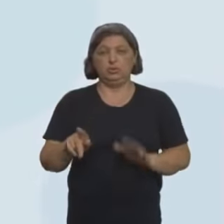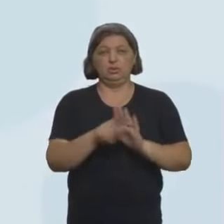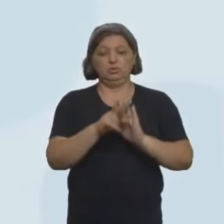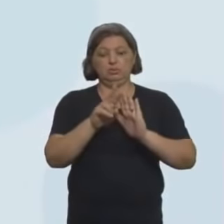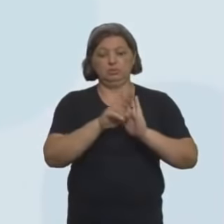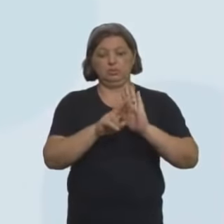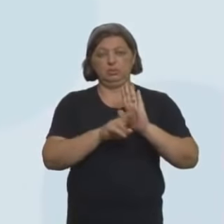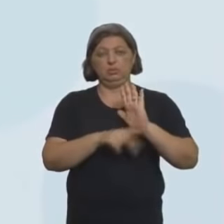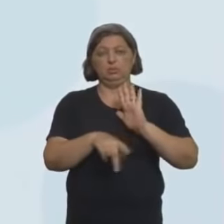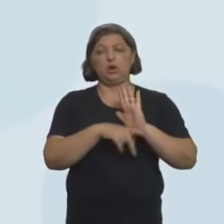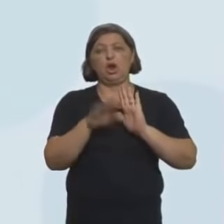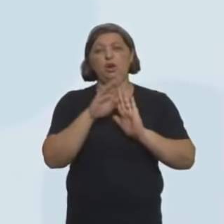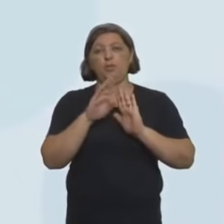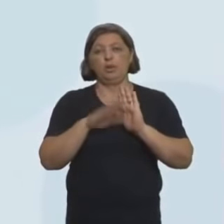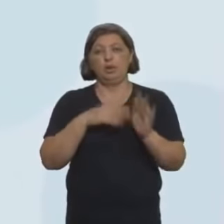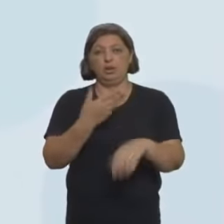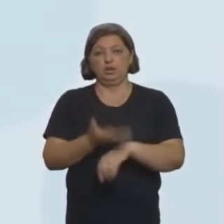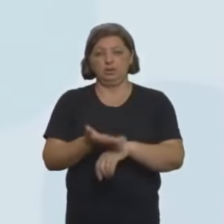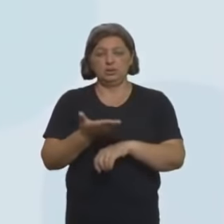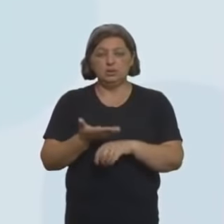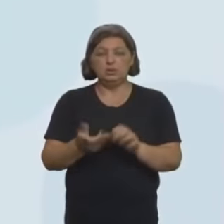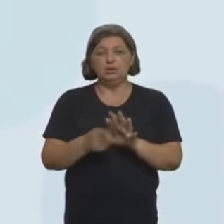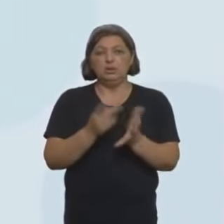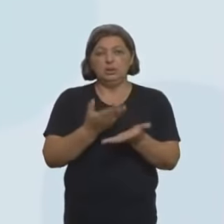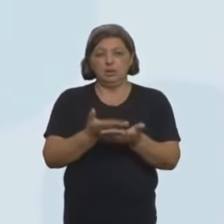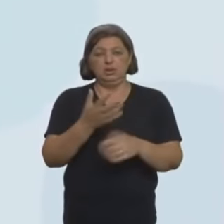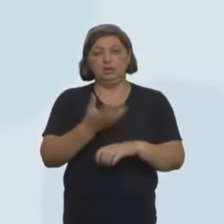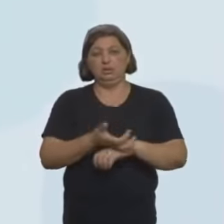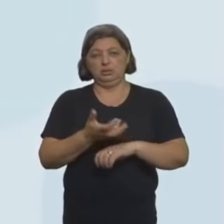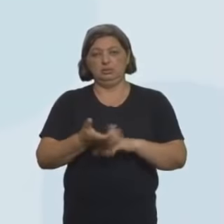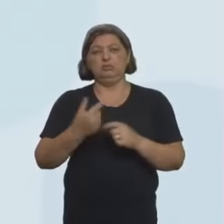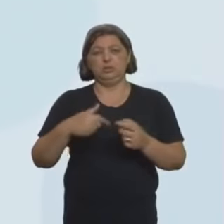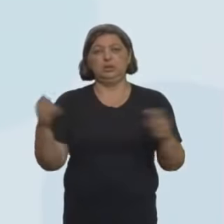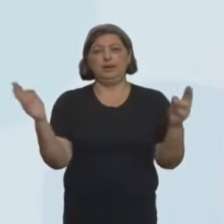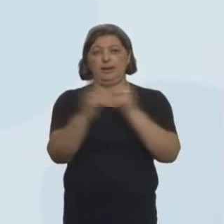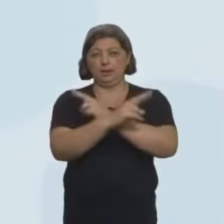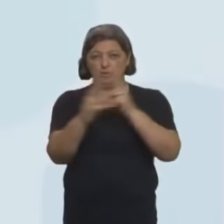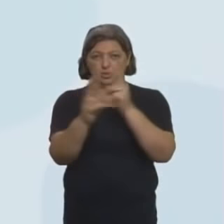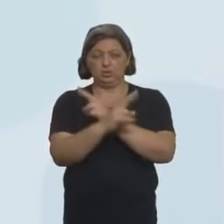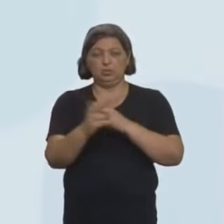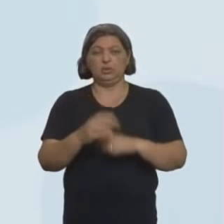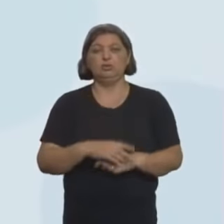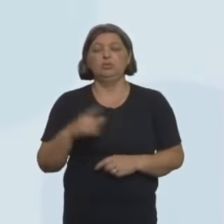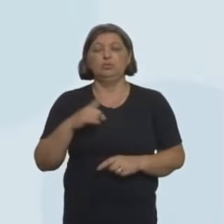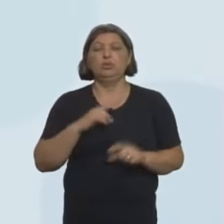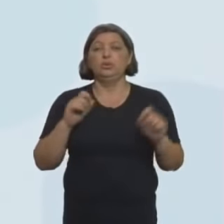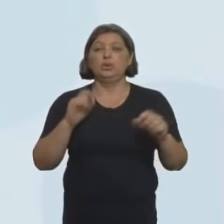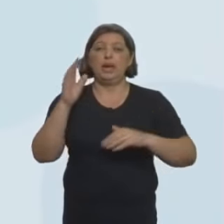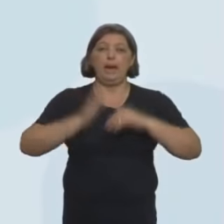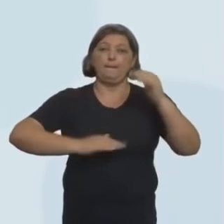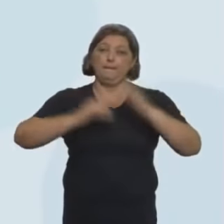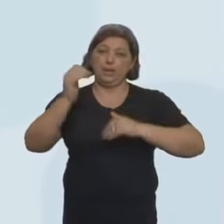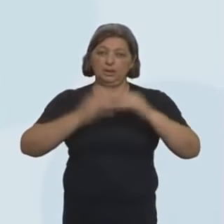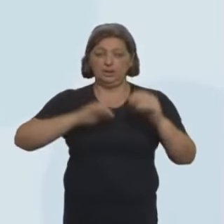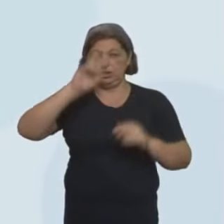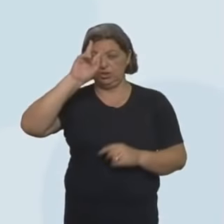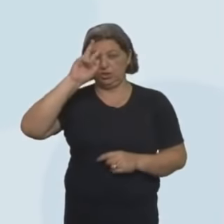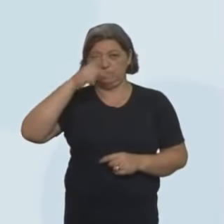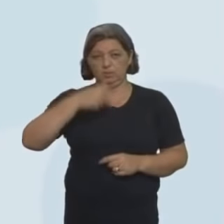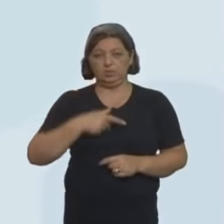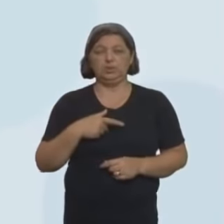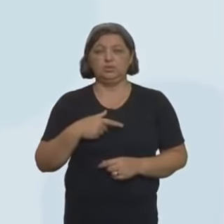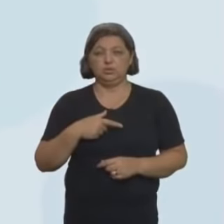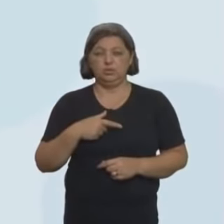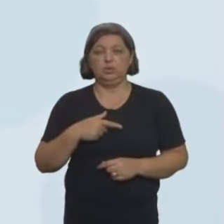das aulas. Né? As habilidades de relacionamento, como eu falei, então, tem a ver com essas habilidades interpessoais, então elas